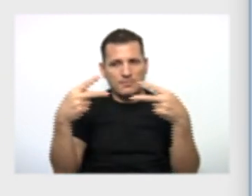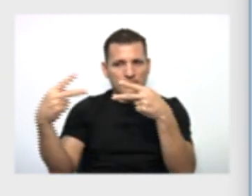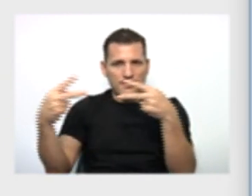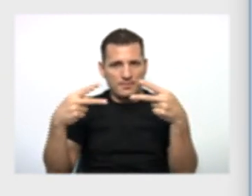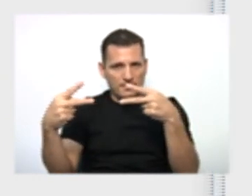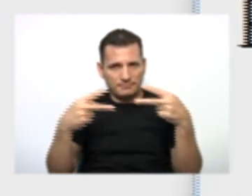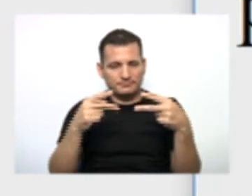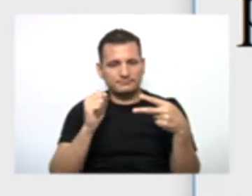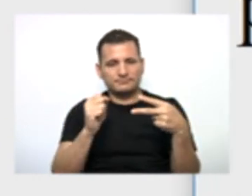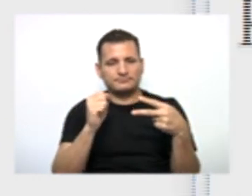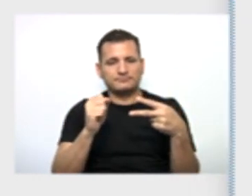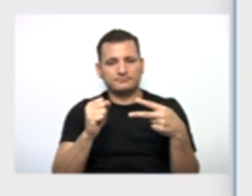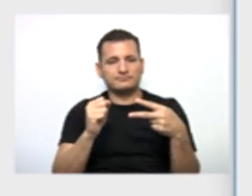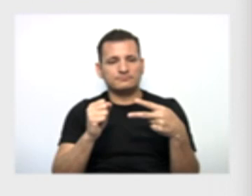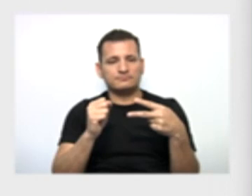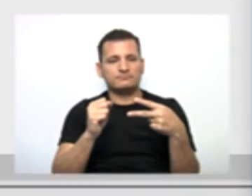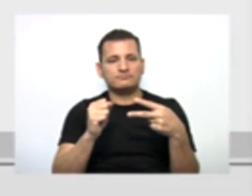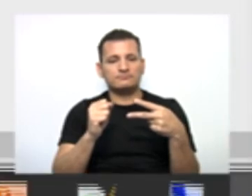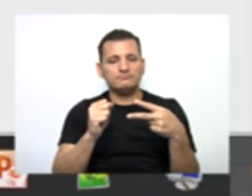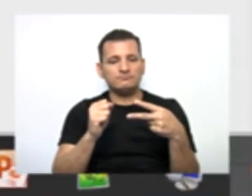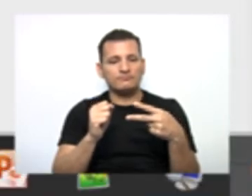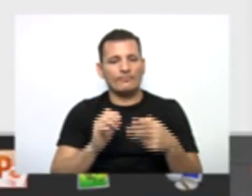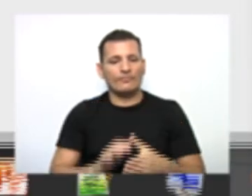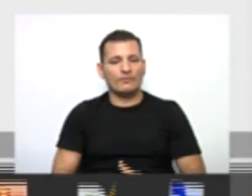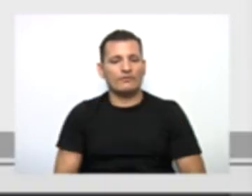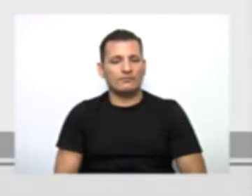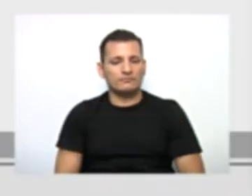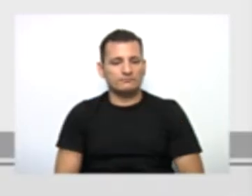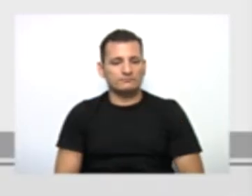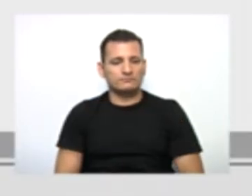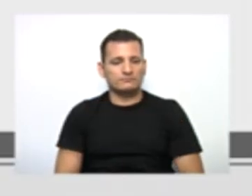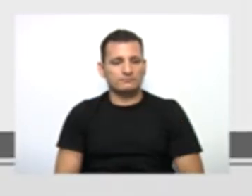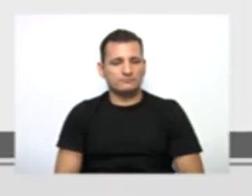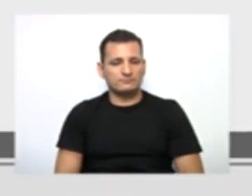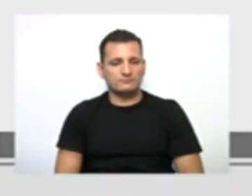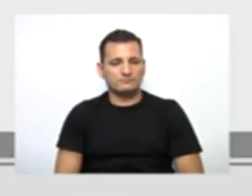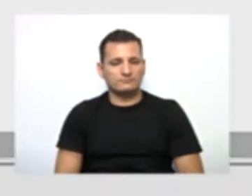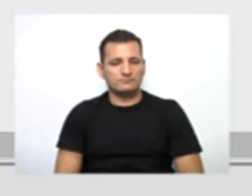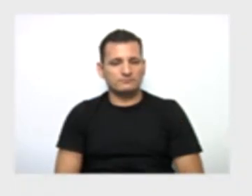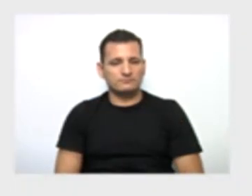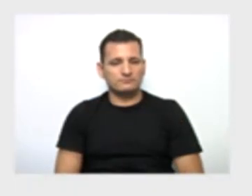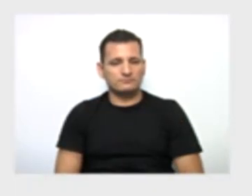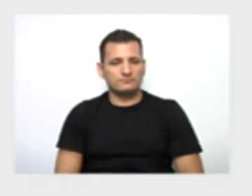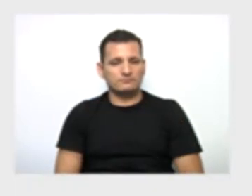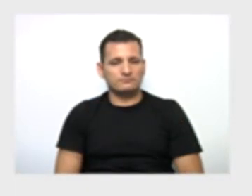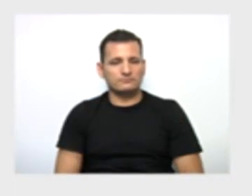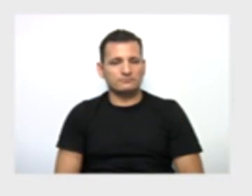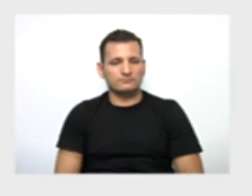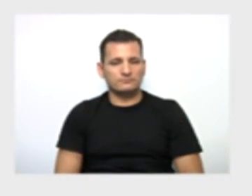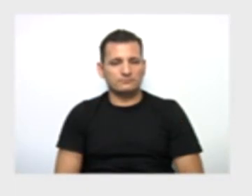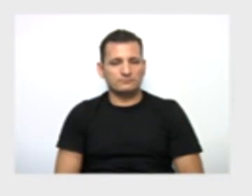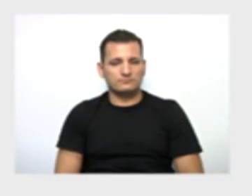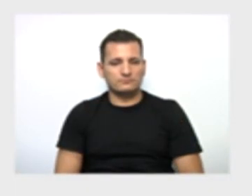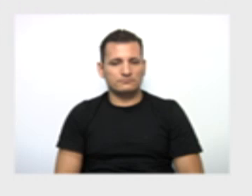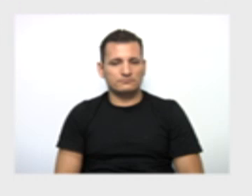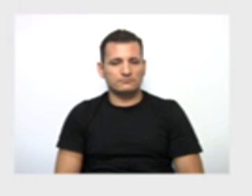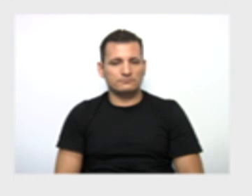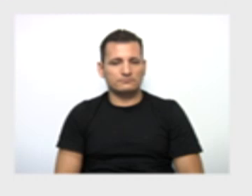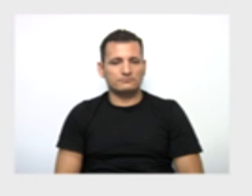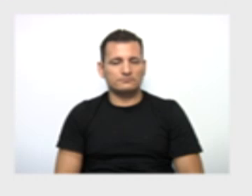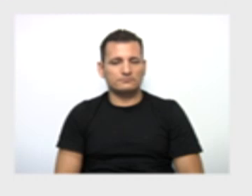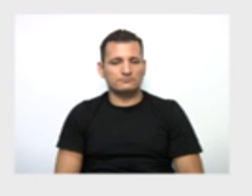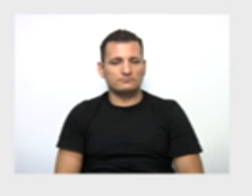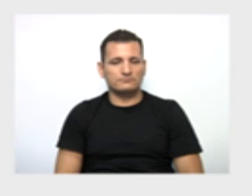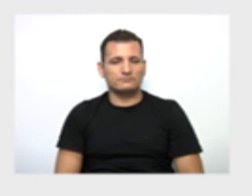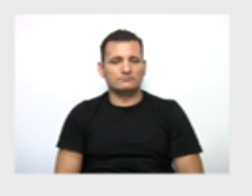as outras e não impede nada o funcionamento das outras tags que estão para cá. Certo? Ó, aqui o página inicial.